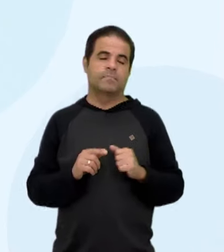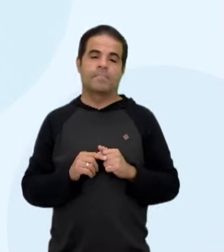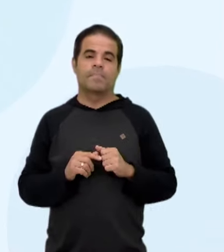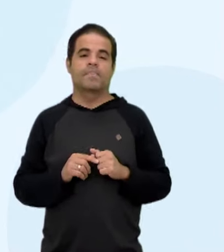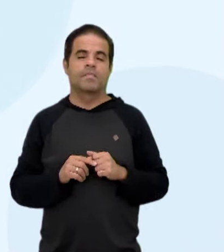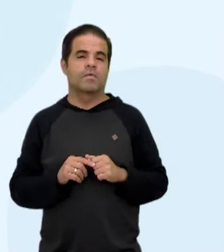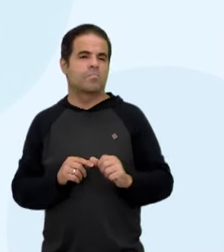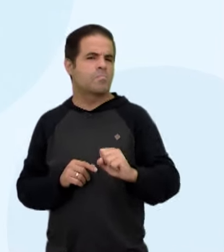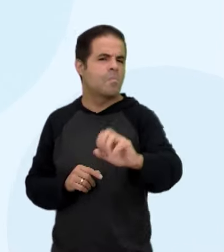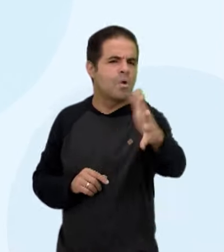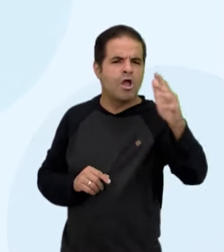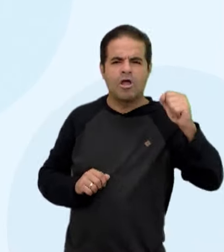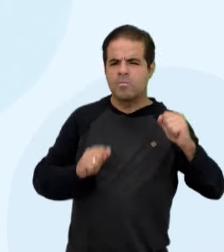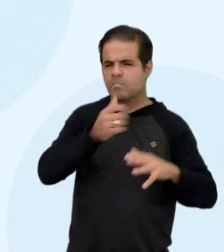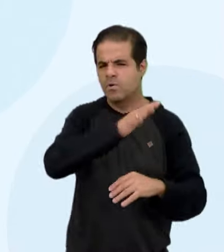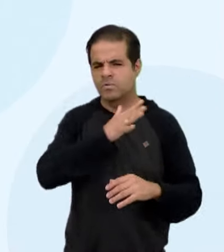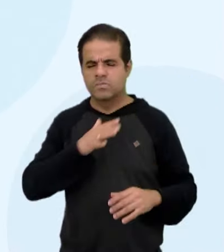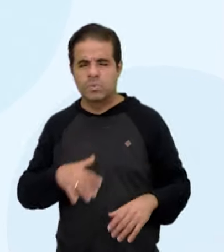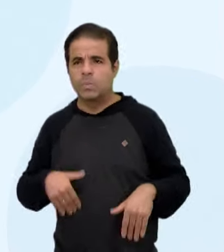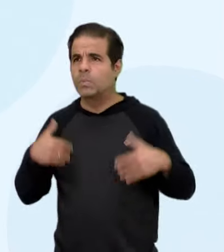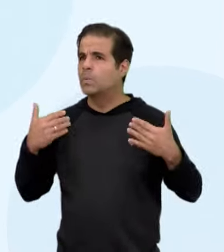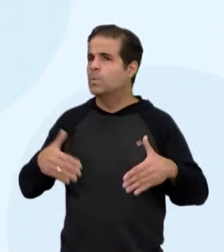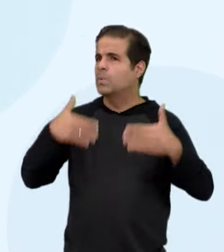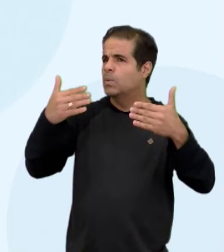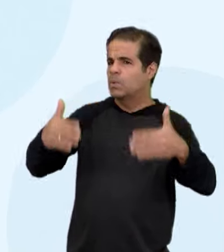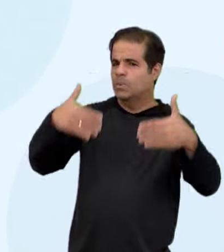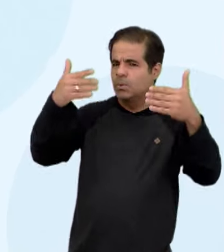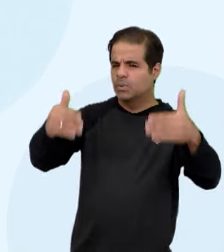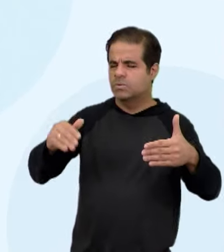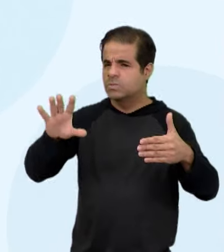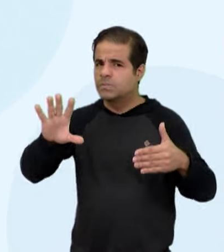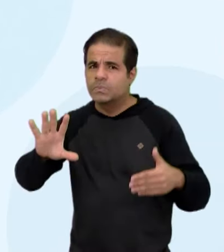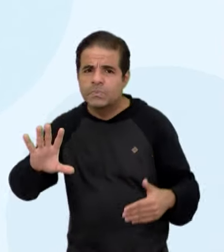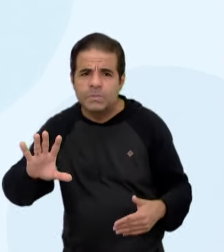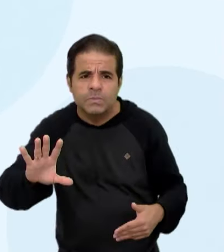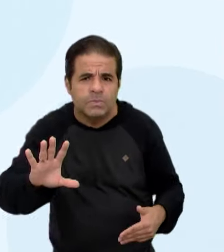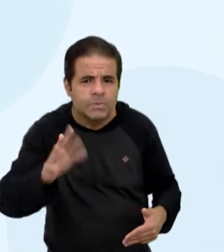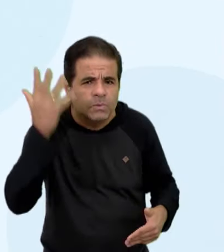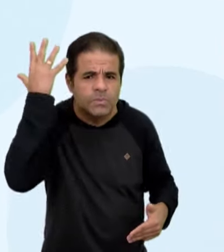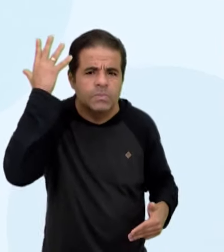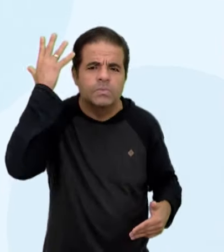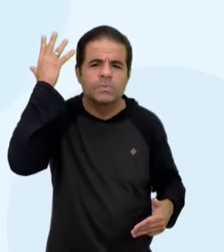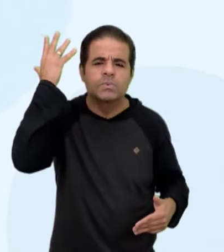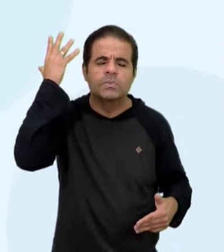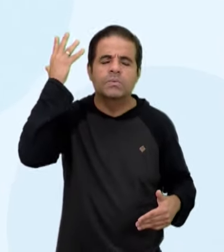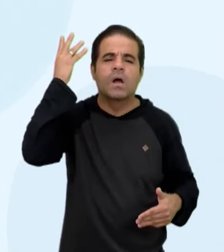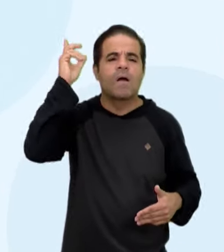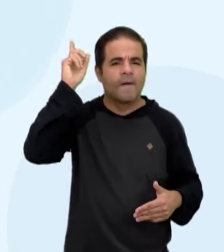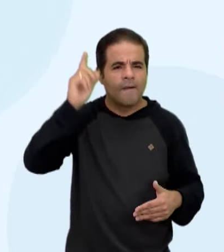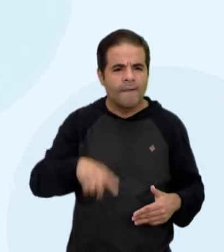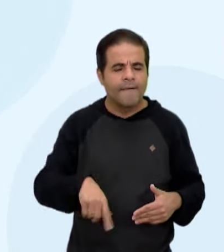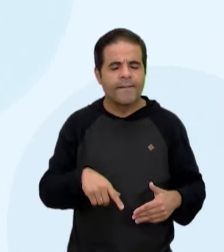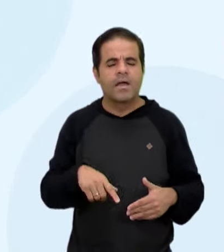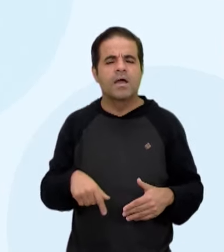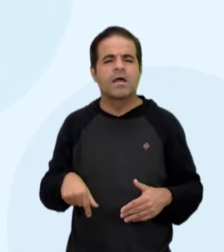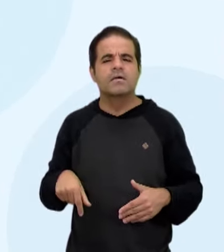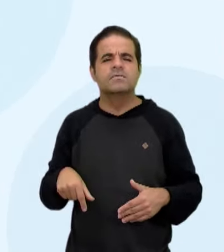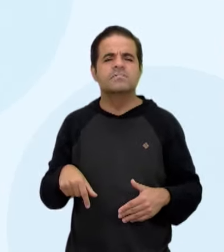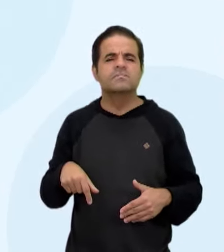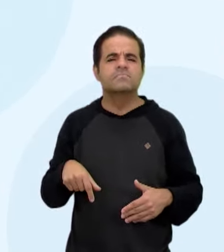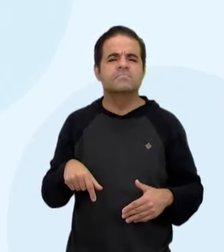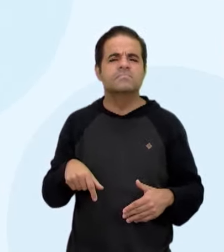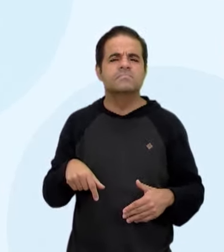ela é uma paisagem natural, né, apesar da degradação que acontece constantemente. Bem, a umidade da floresta